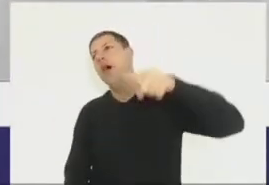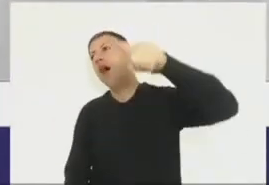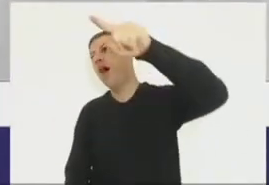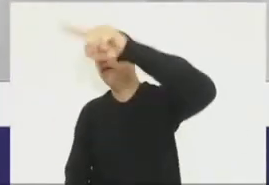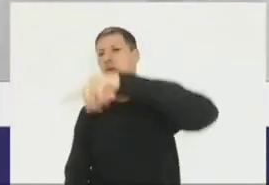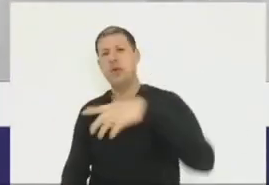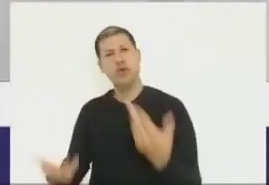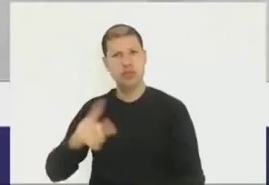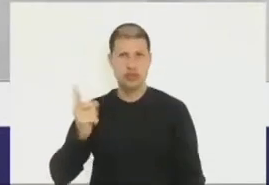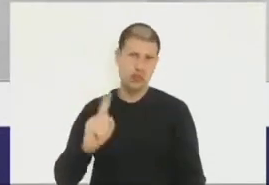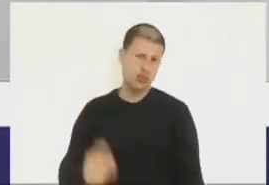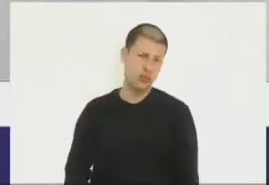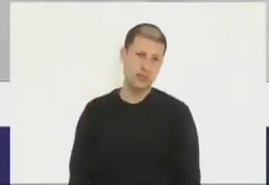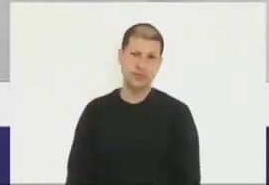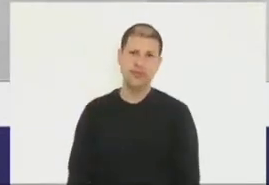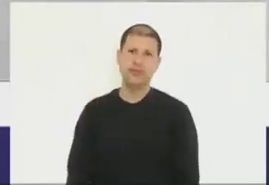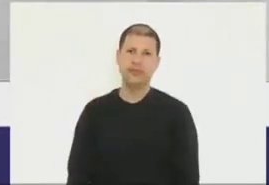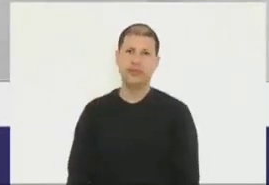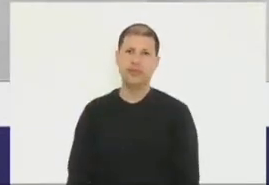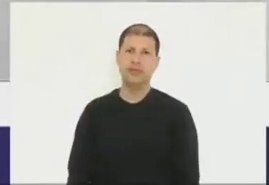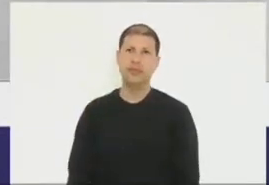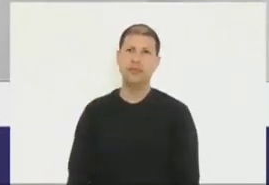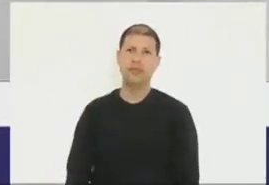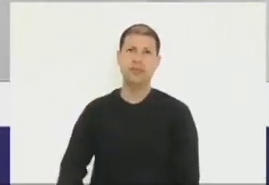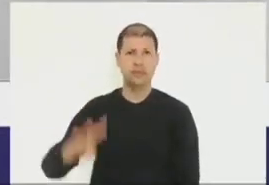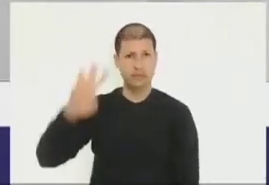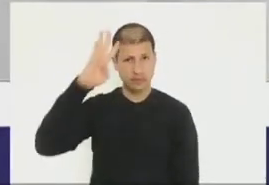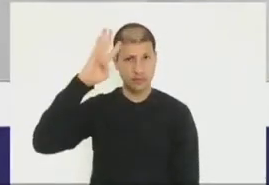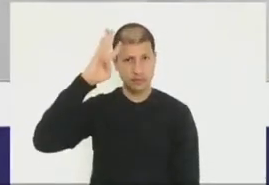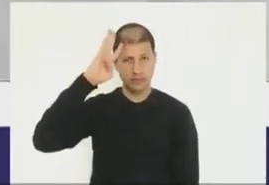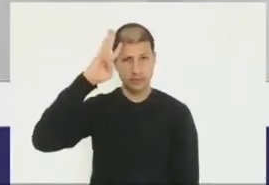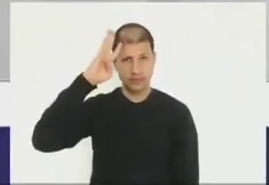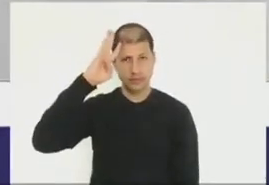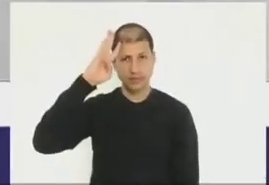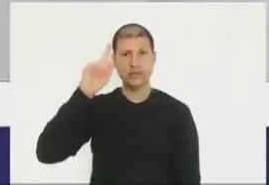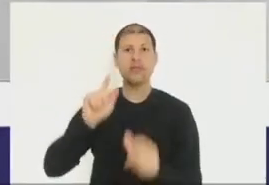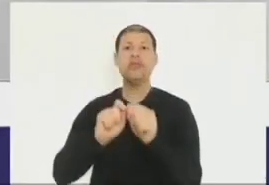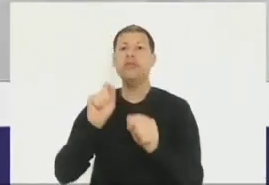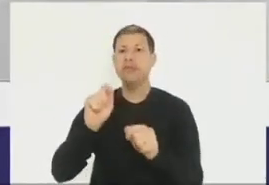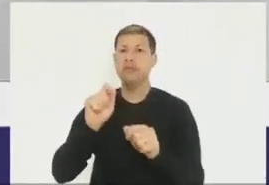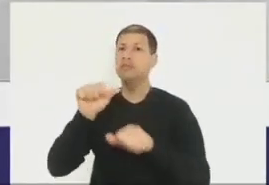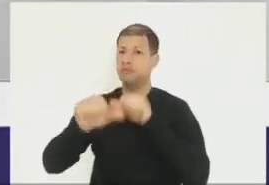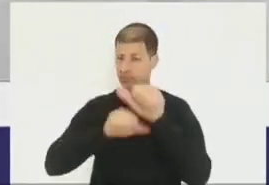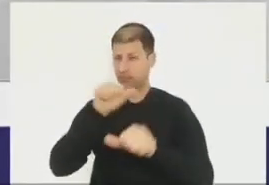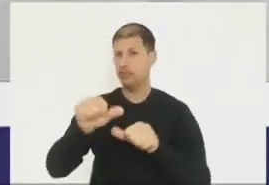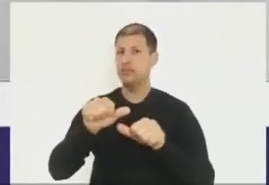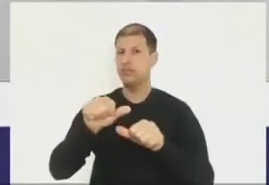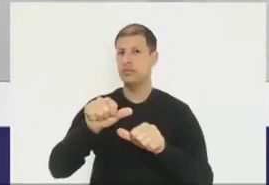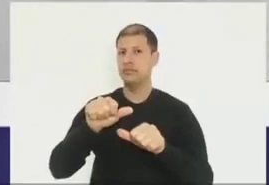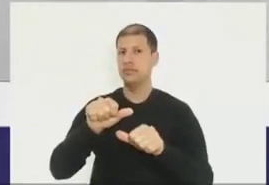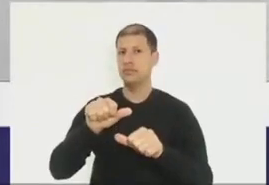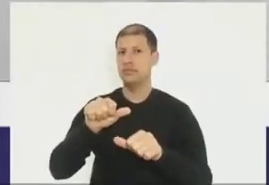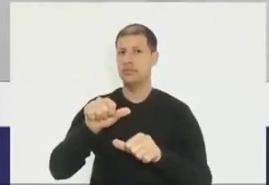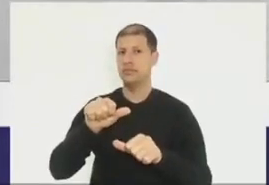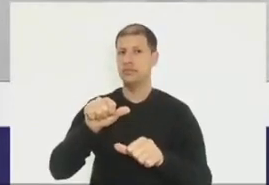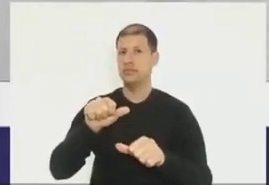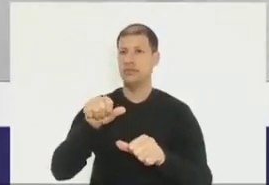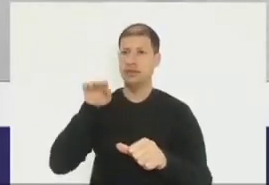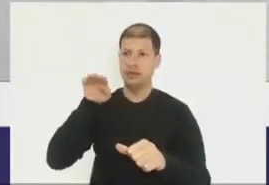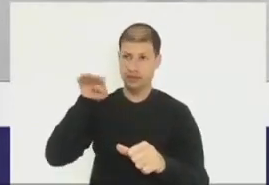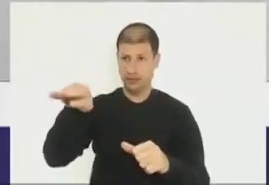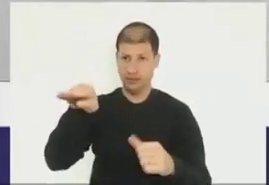não. A partir de quarta-feira vai ser feita a mudança, vai ser duas mãos agora, ir e